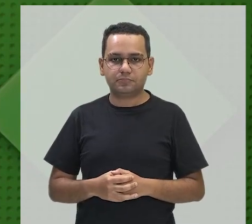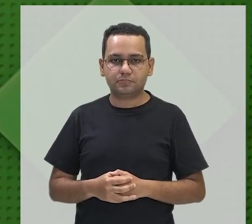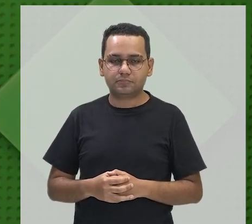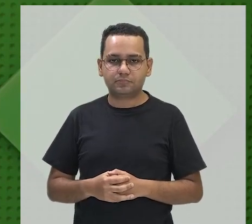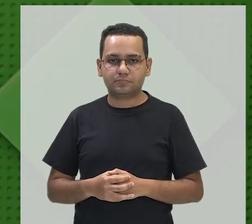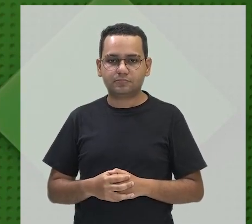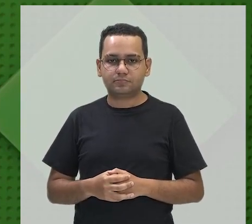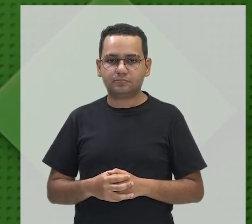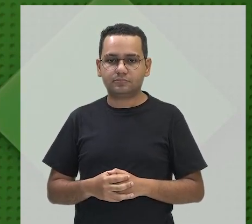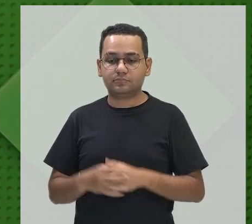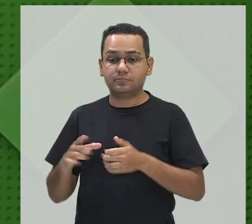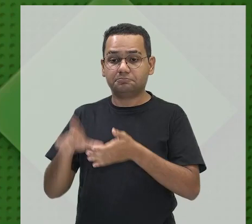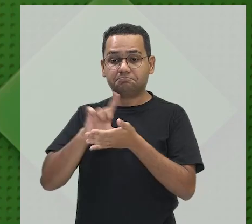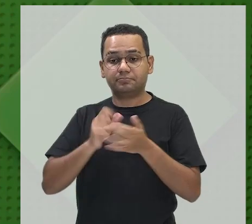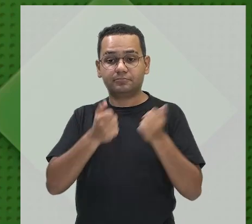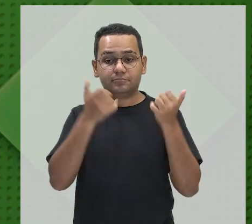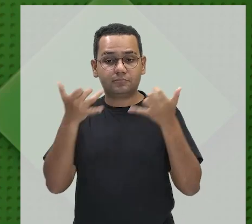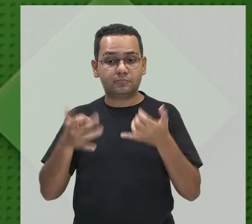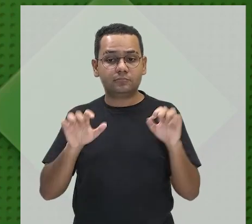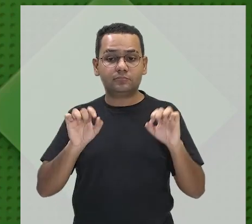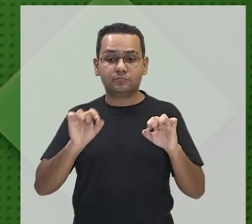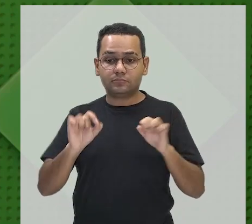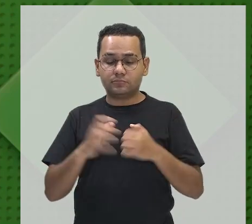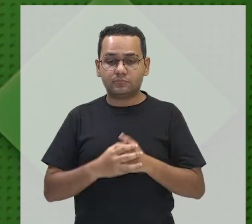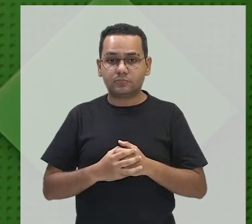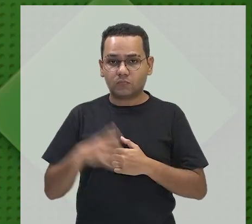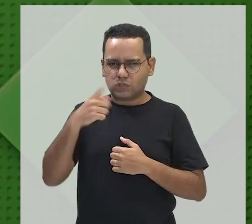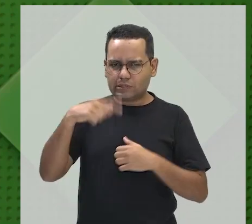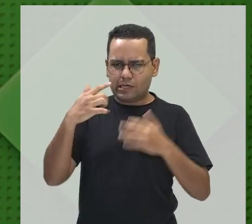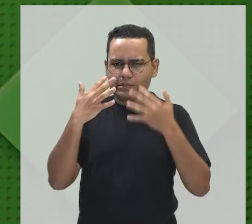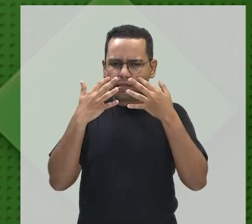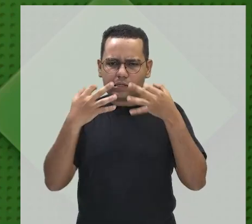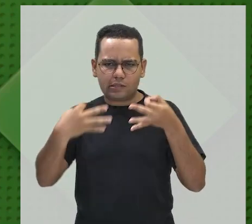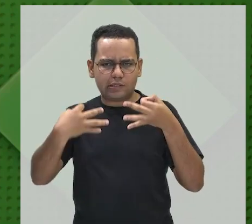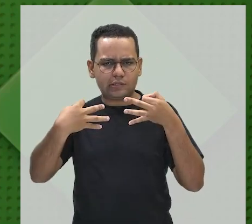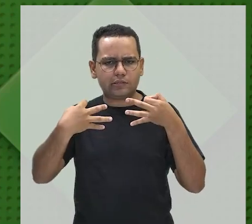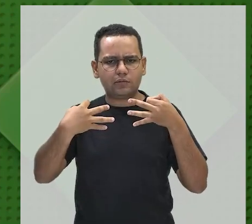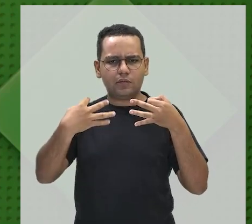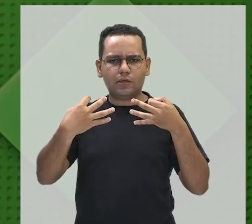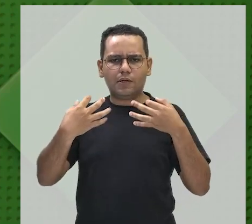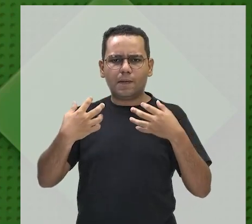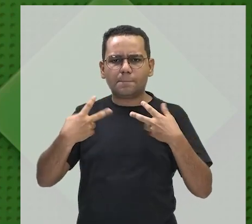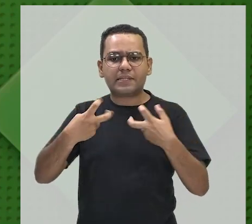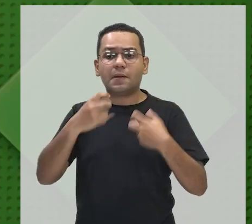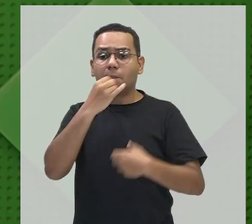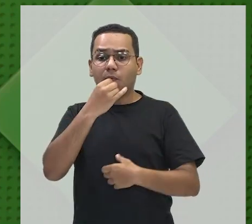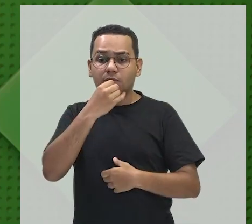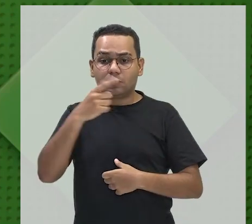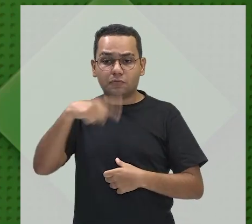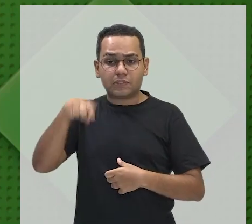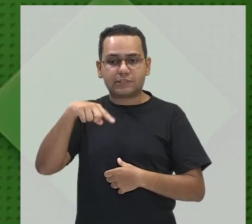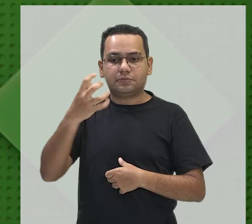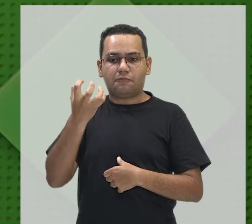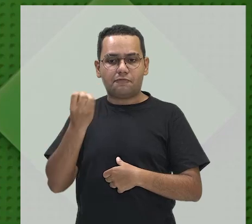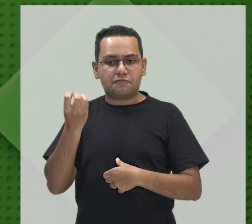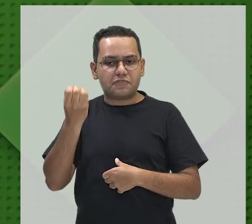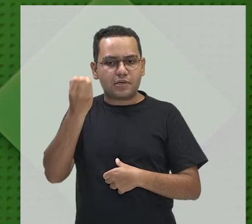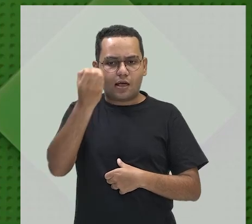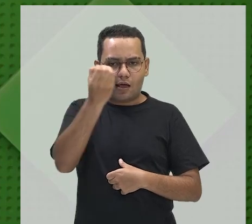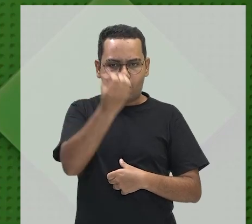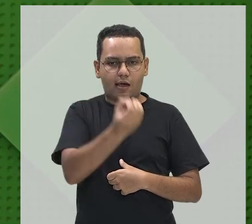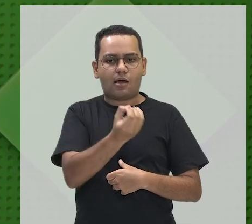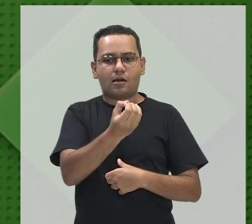gente falou anteriormente, né, sobre prestar atenção nos sintomas, né, principalmente quando as pessoas viajam para áreas